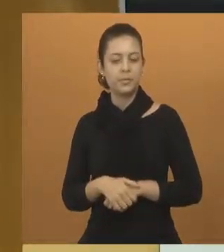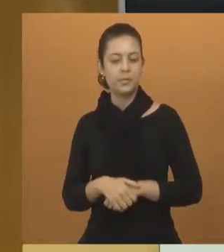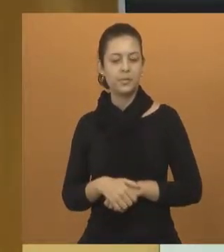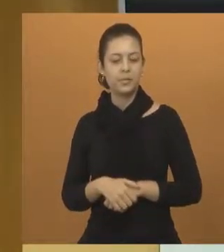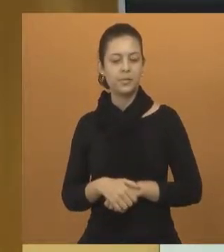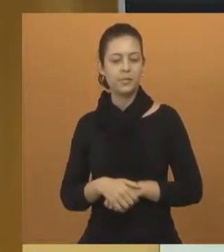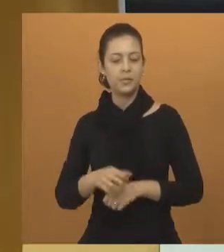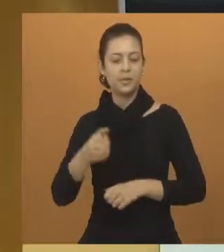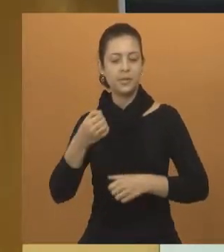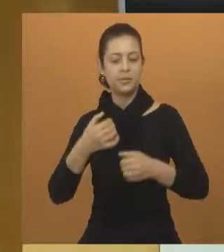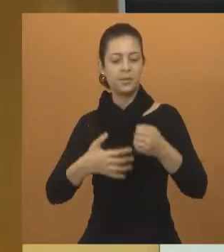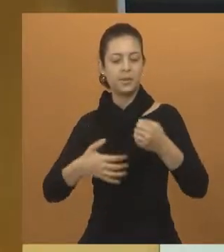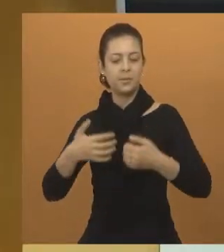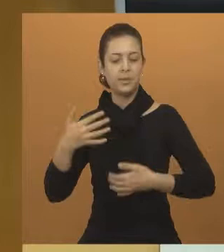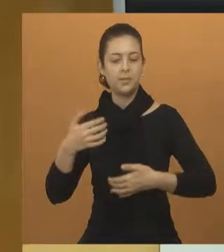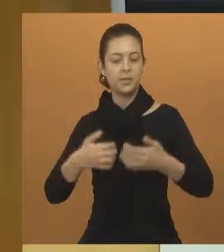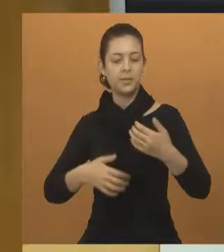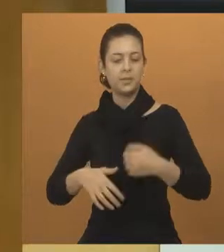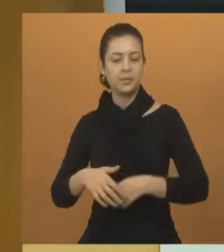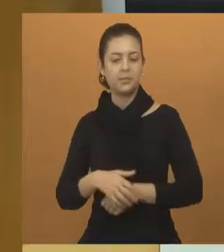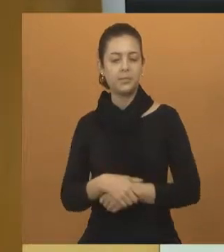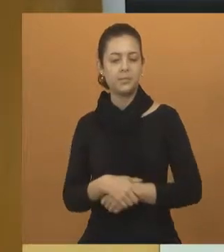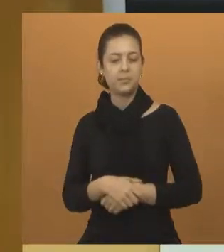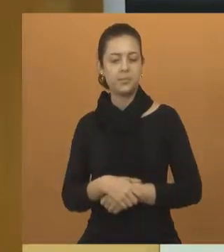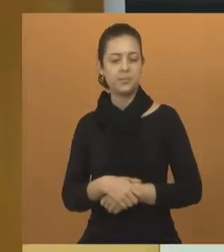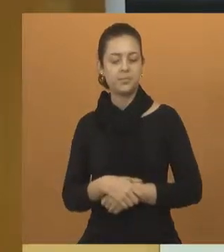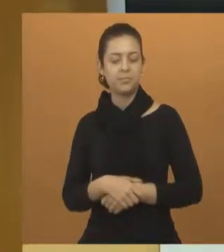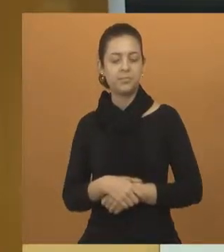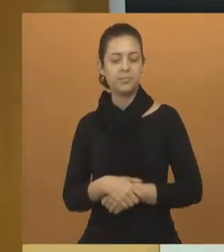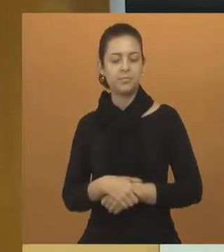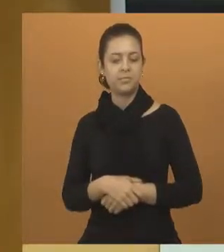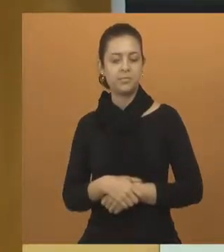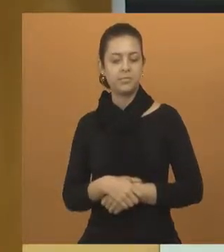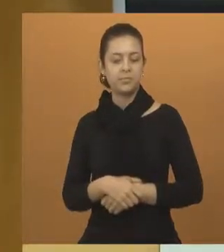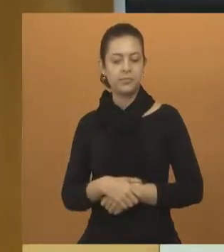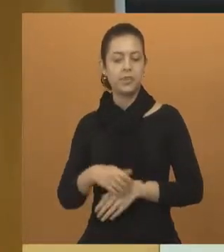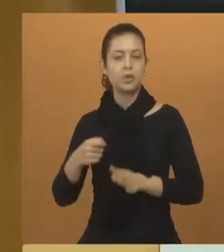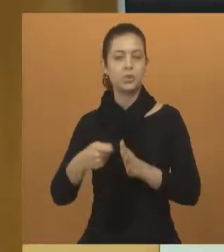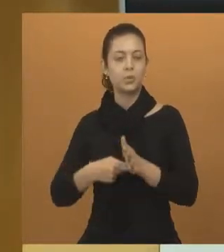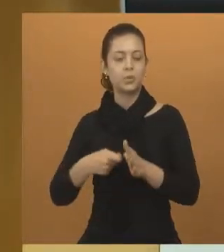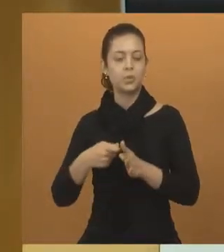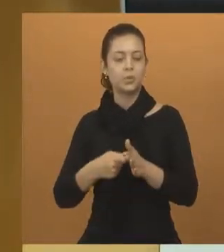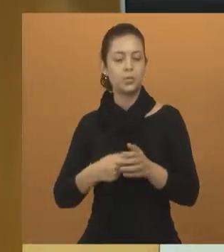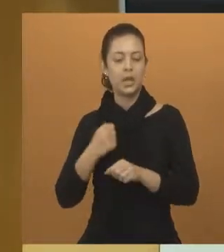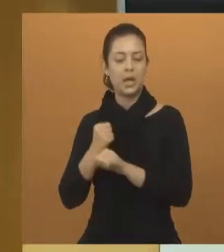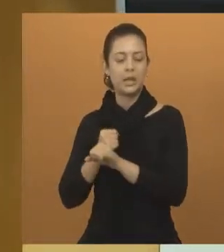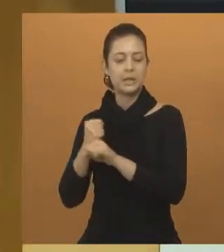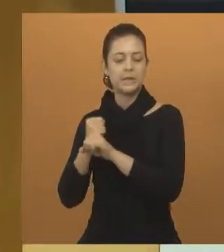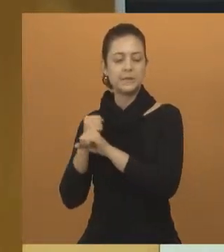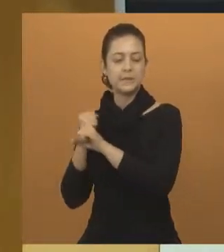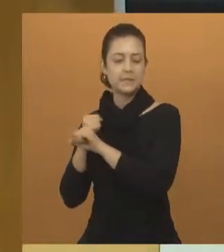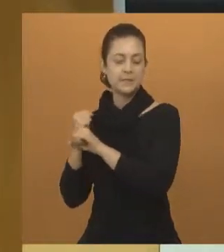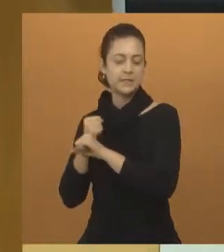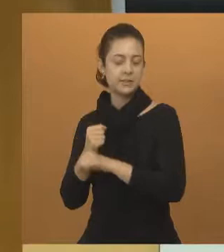Quero falar, nós começamos essa luta alguns anos